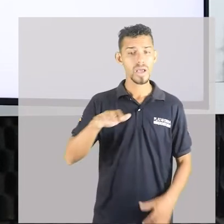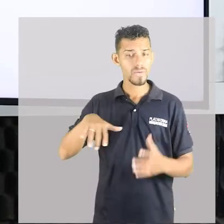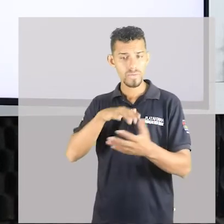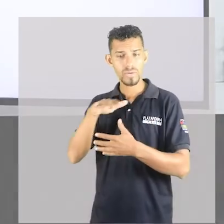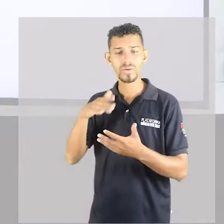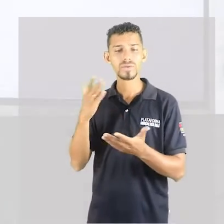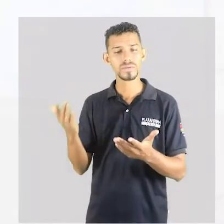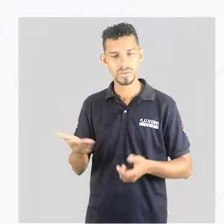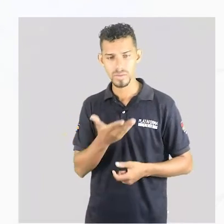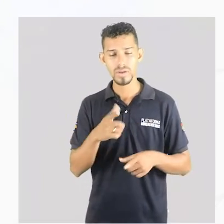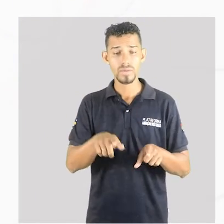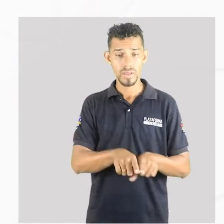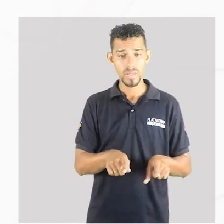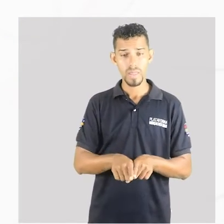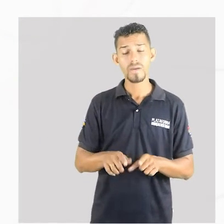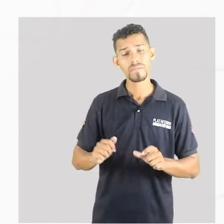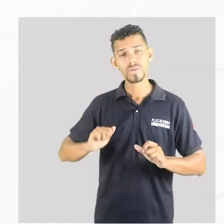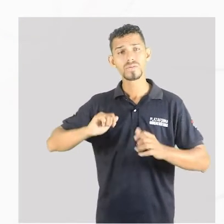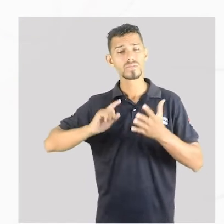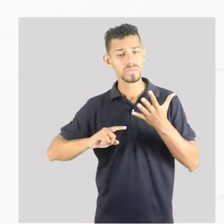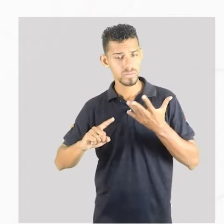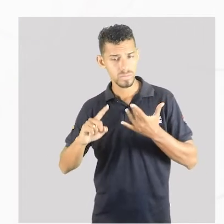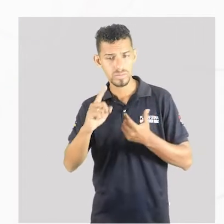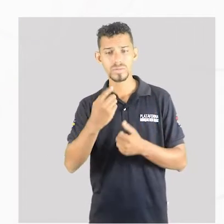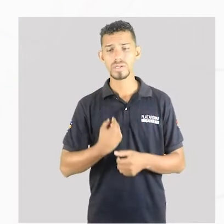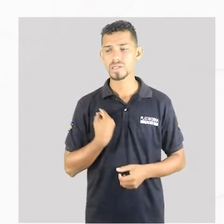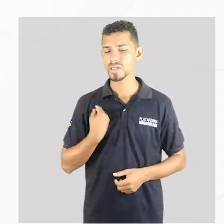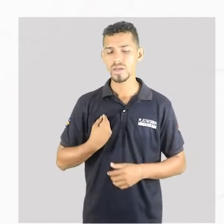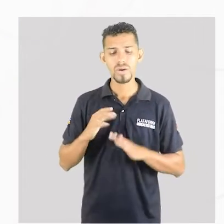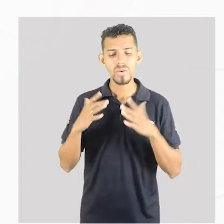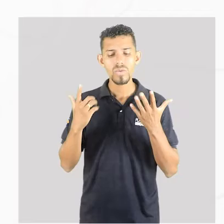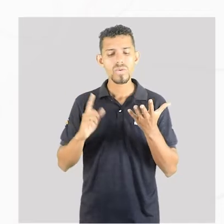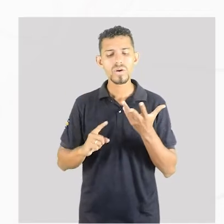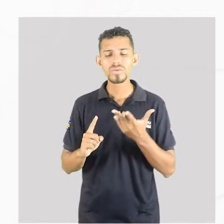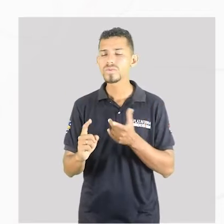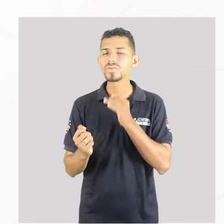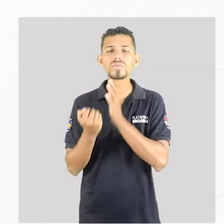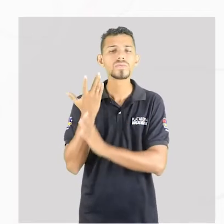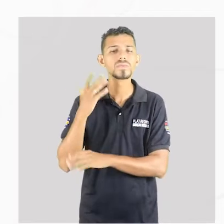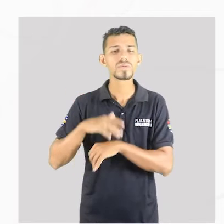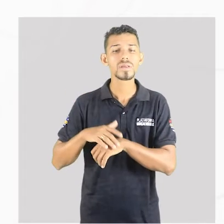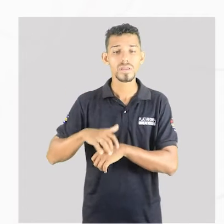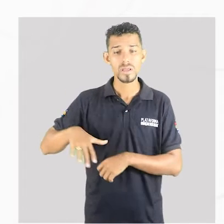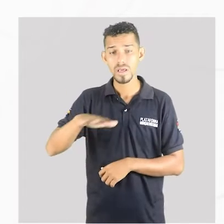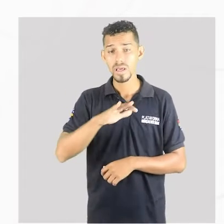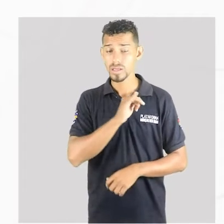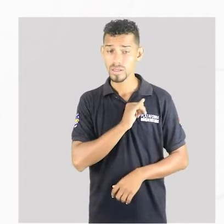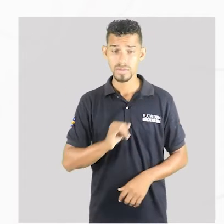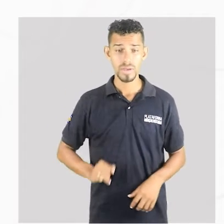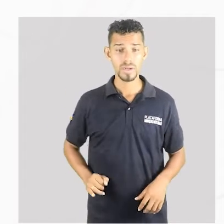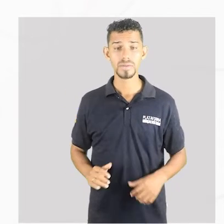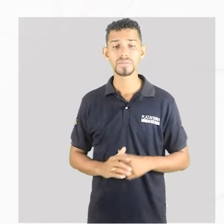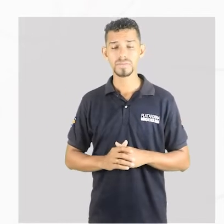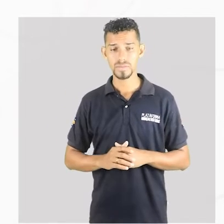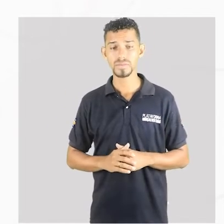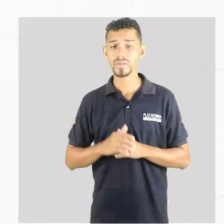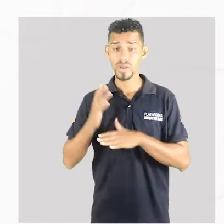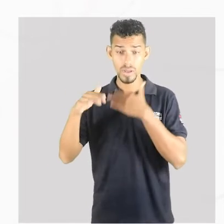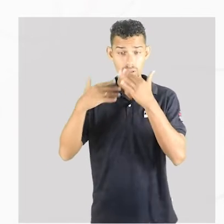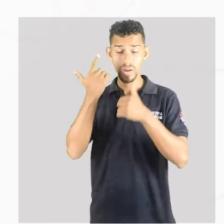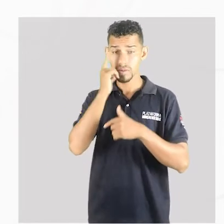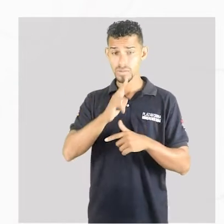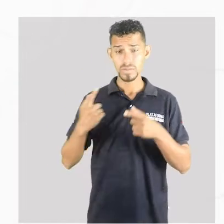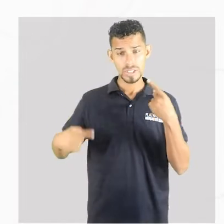E esse, claro, foram algumas resistências. Mas quais são os frutos, né, desse imperialismo? Bom, promoveu uma